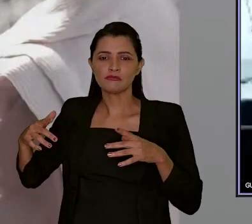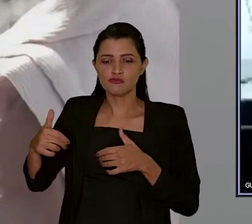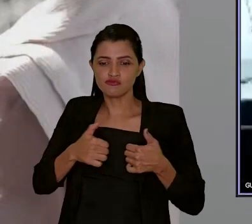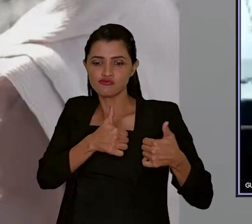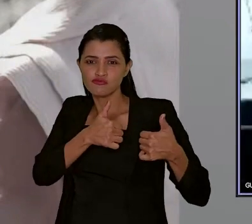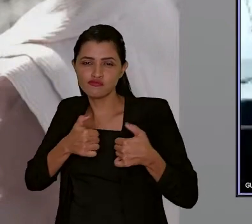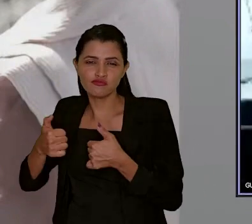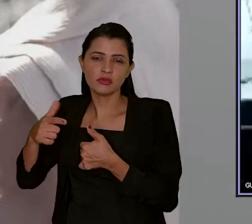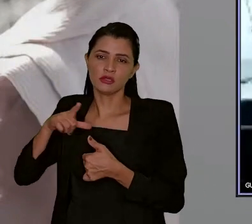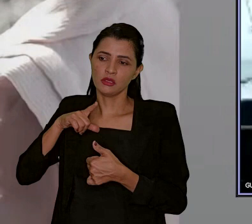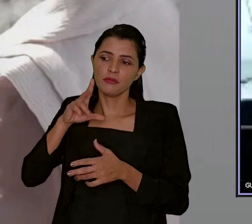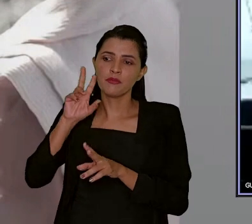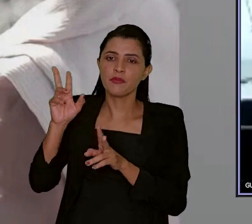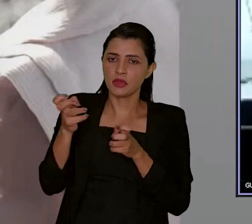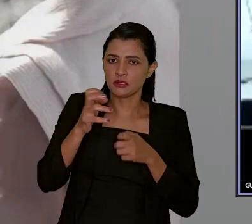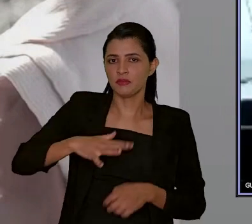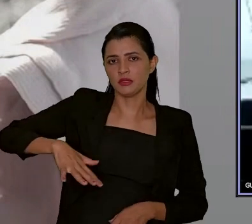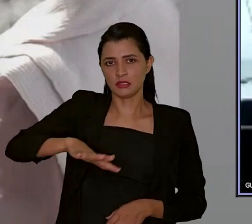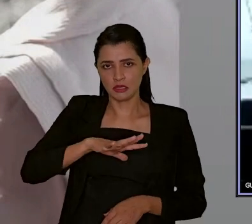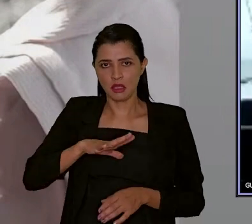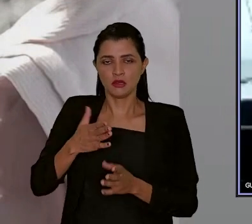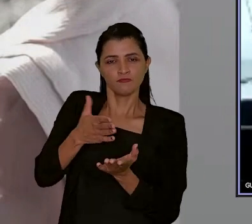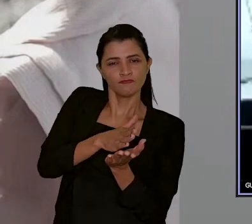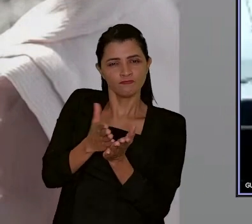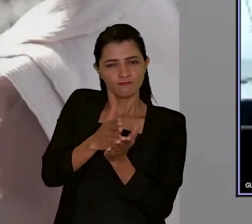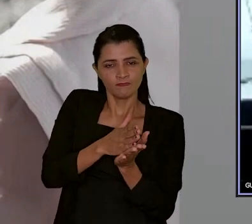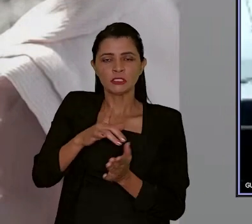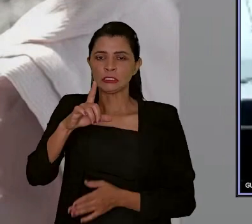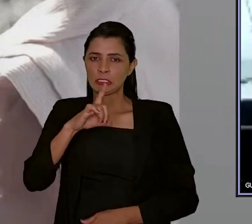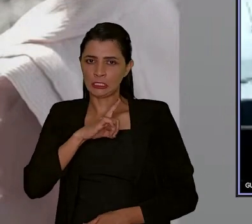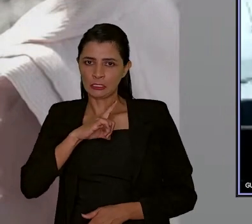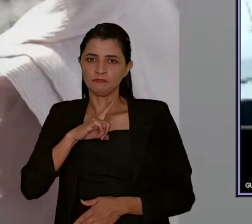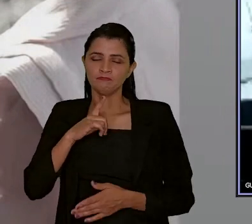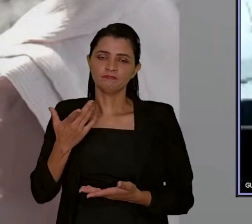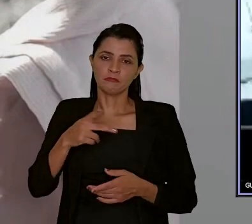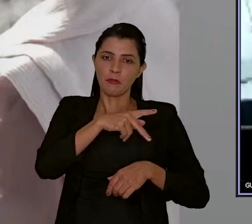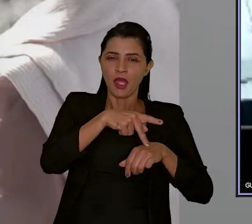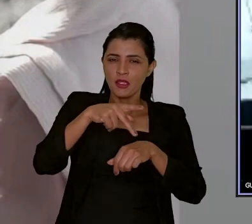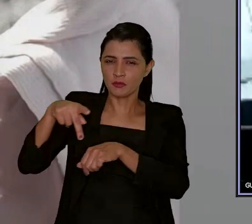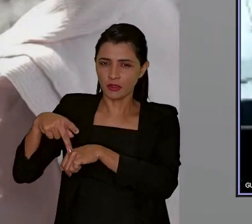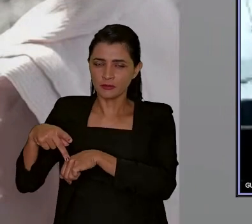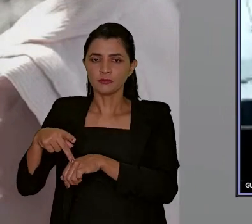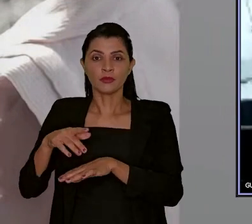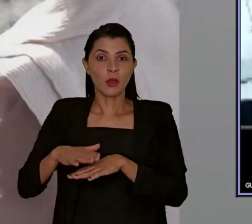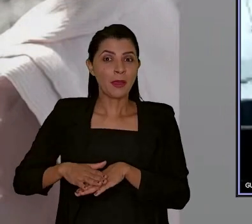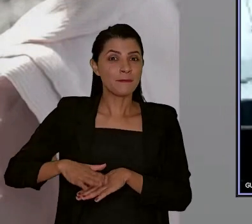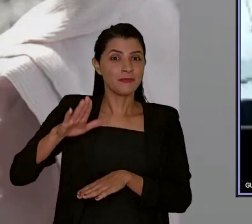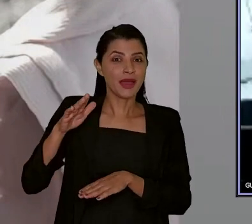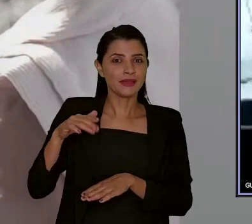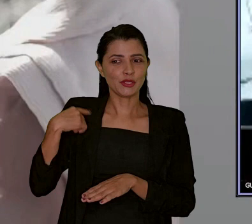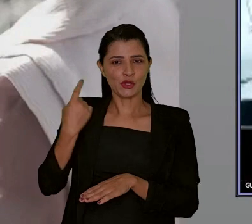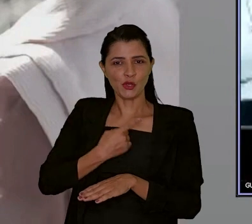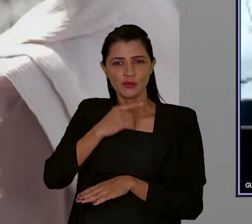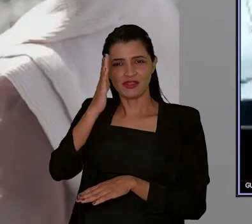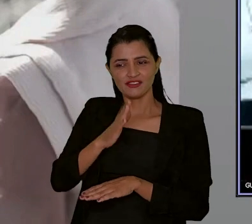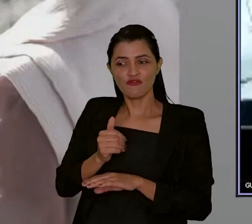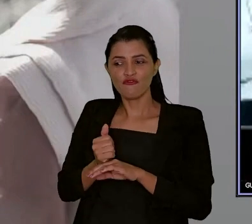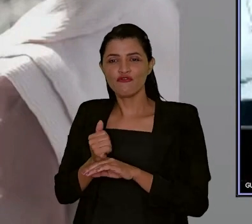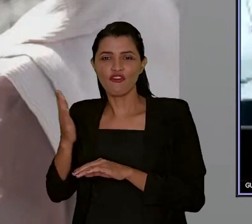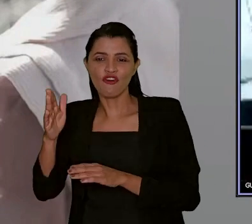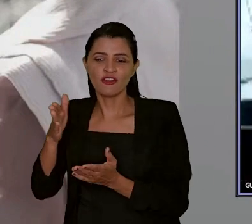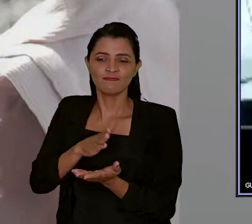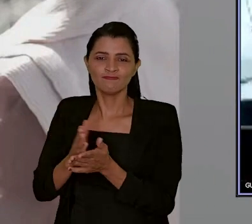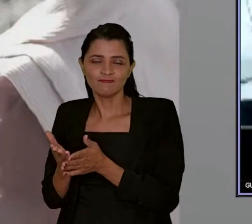campo transfronteiriço. Portanto, bem para além das nossas fronteiras e, obviamente, para os outros estados, para além